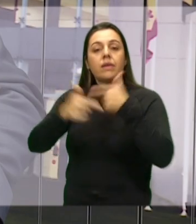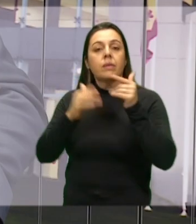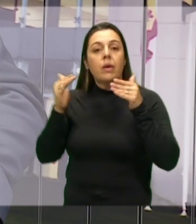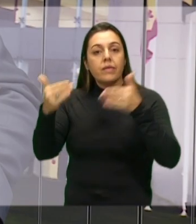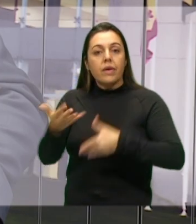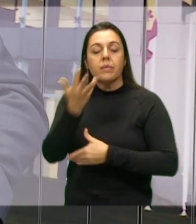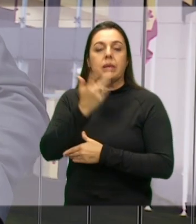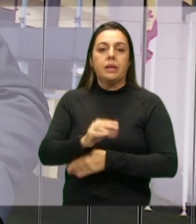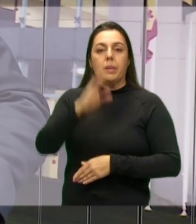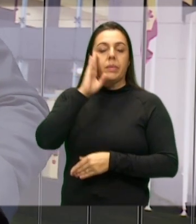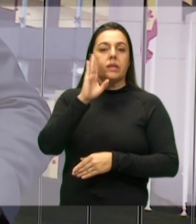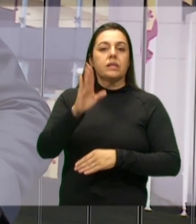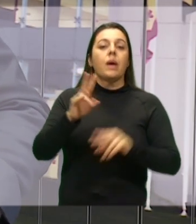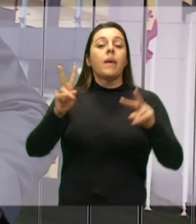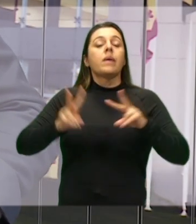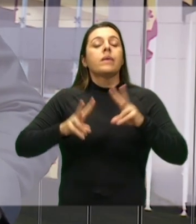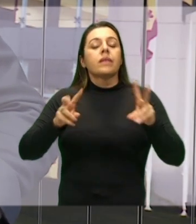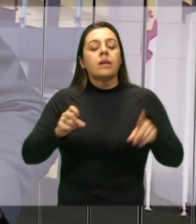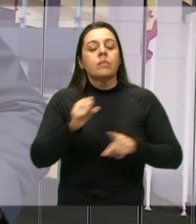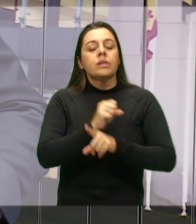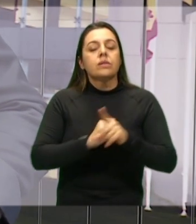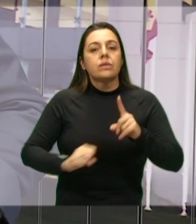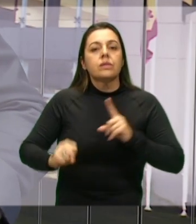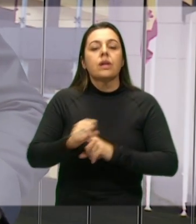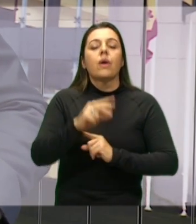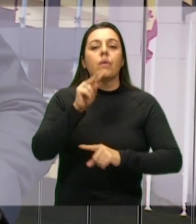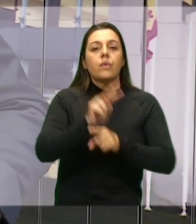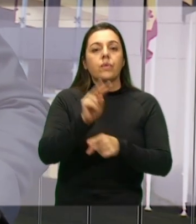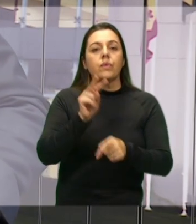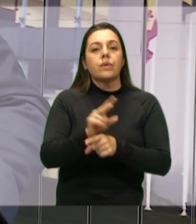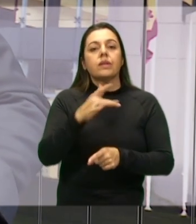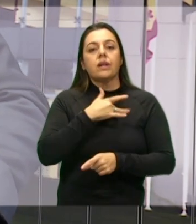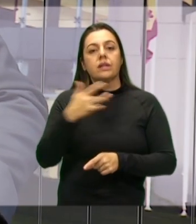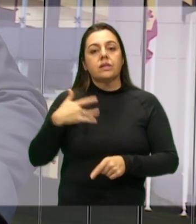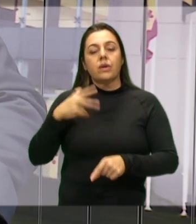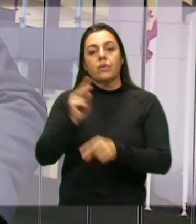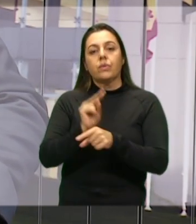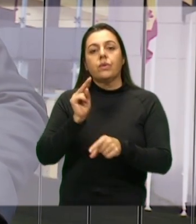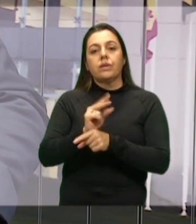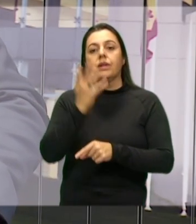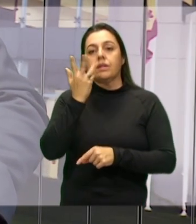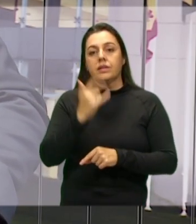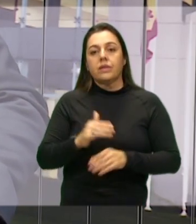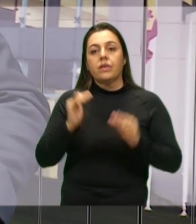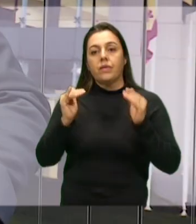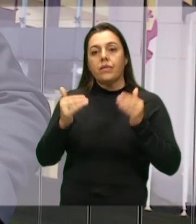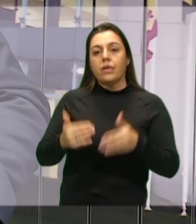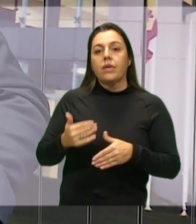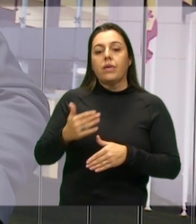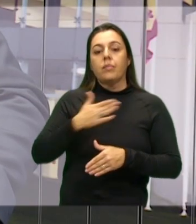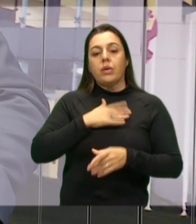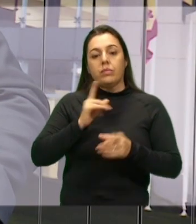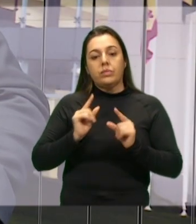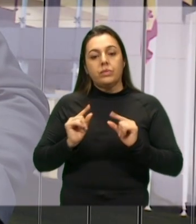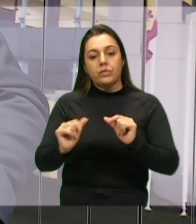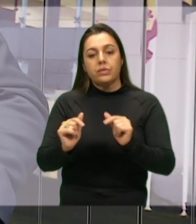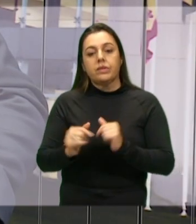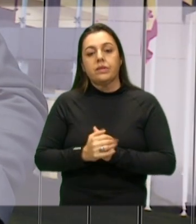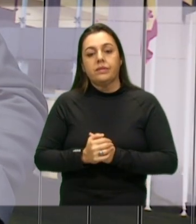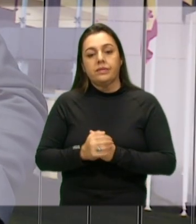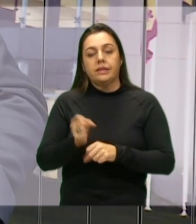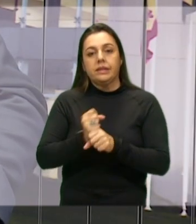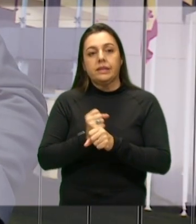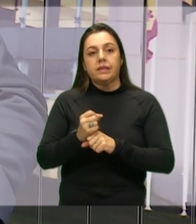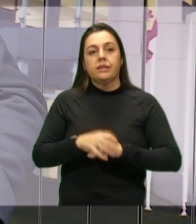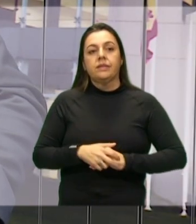crianças. Então, principalmente, a questão social, cuidado com a saúde e o cuidado das crianças tem direcionado os meus recursos, as minhas emendas nesse